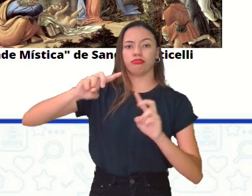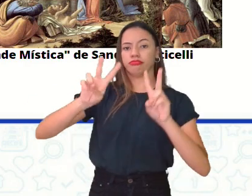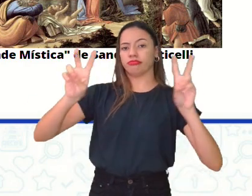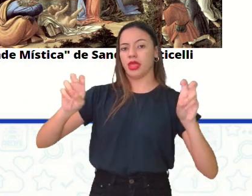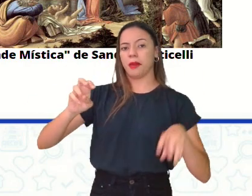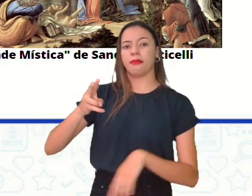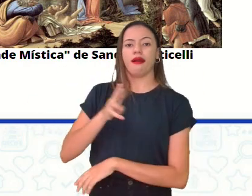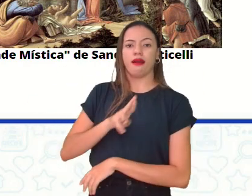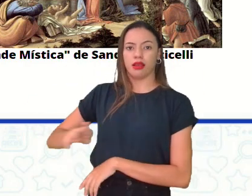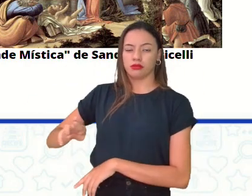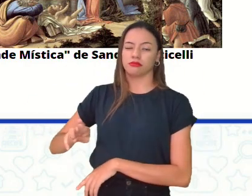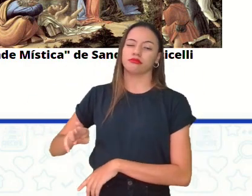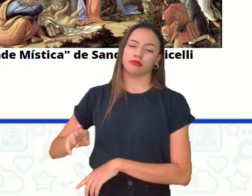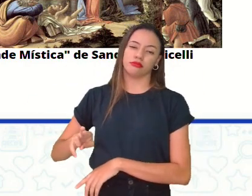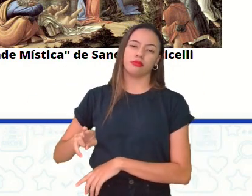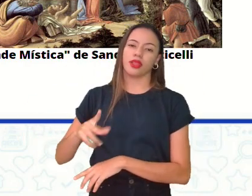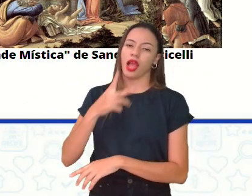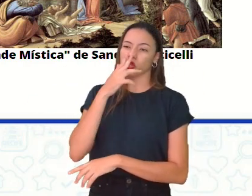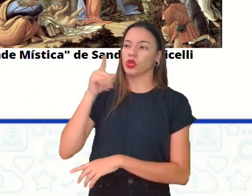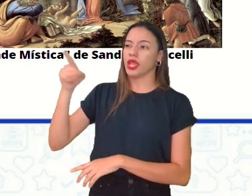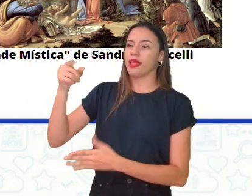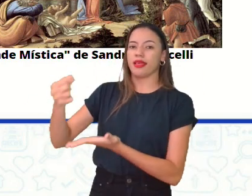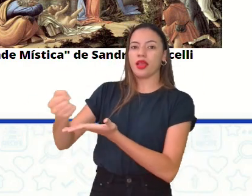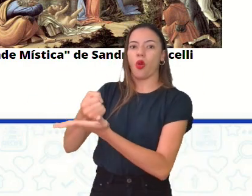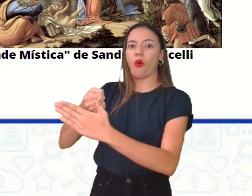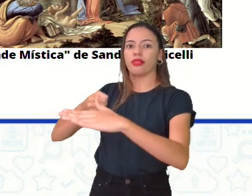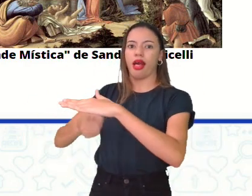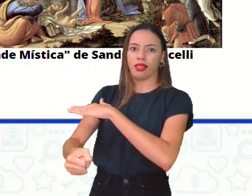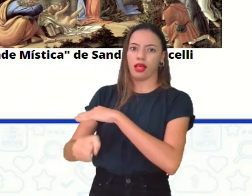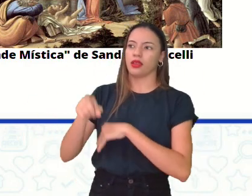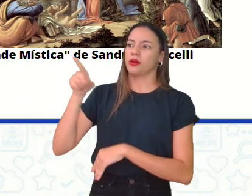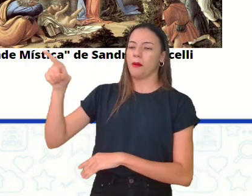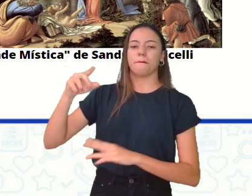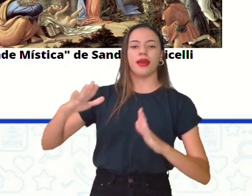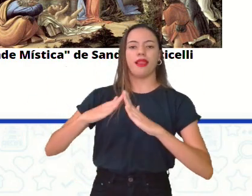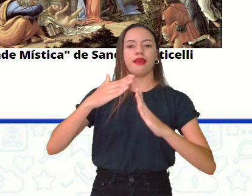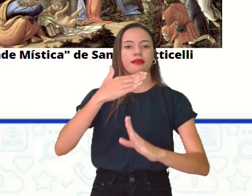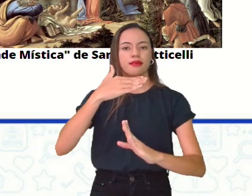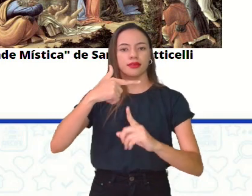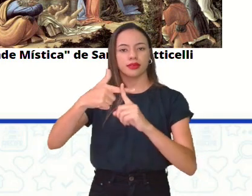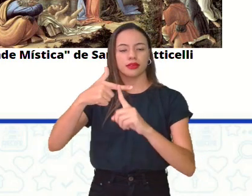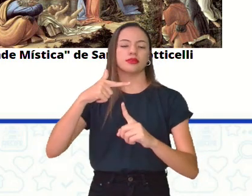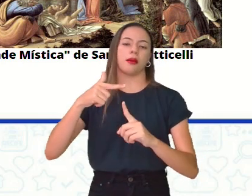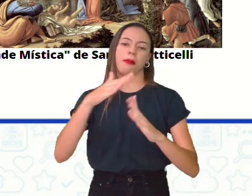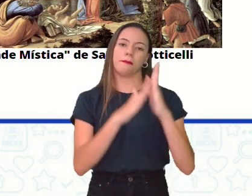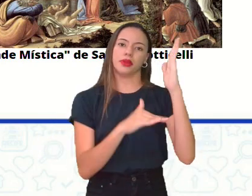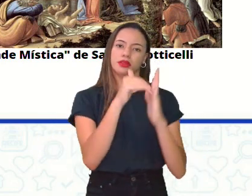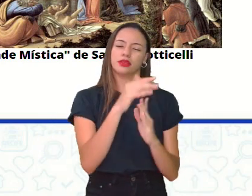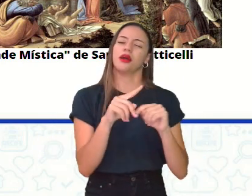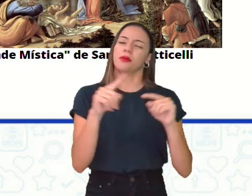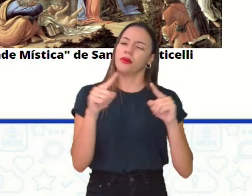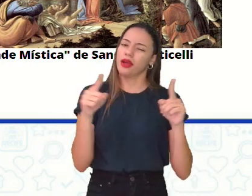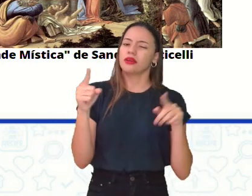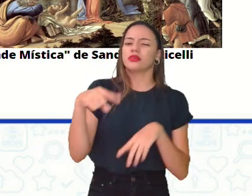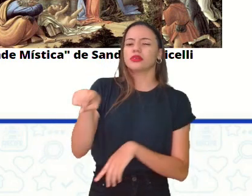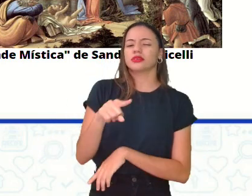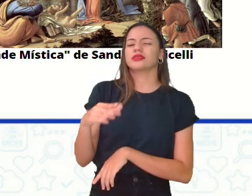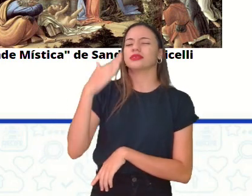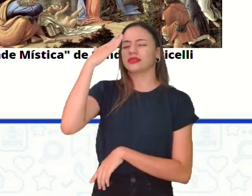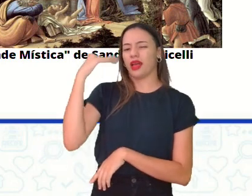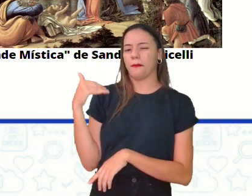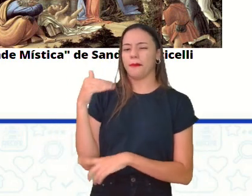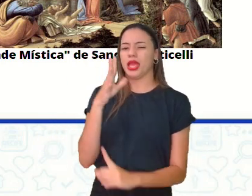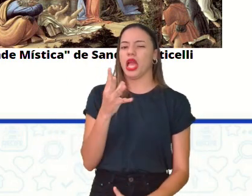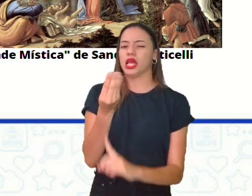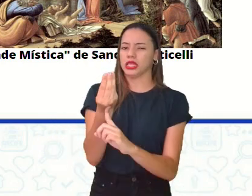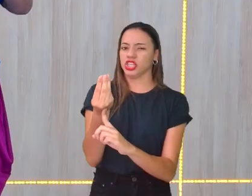também para pintar um tema religioso. Mas vocês sabem, né, que os artistas, eles gostam de transgredir, eles às